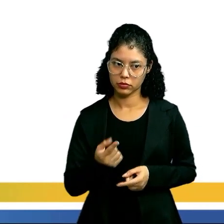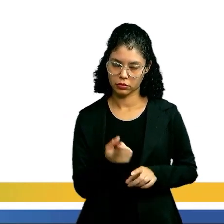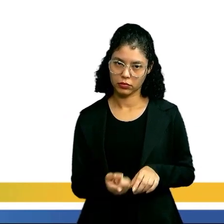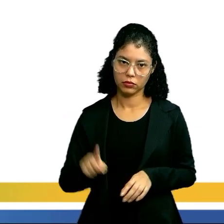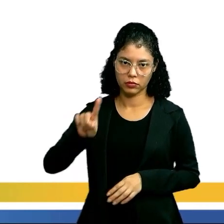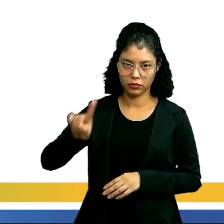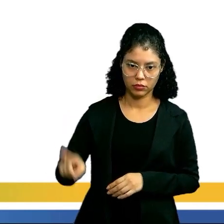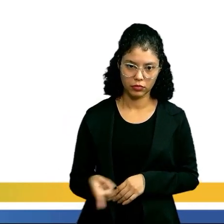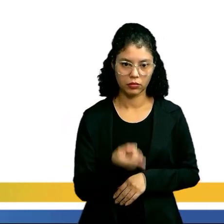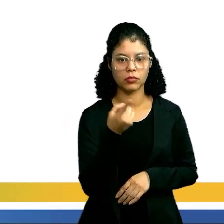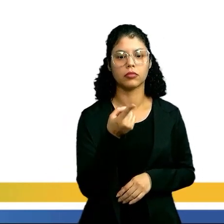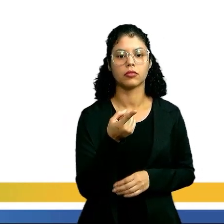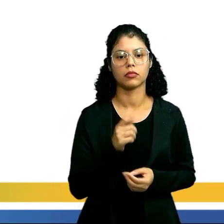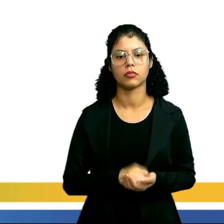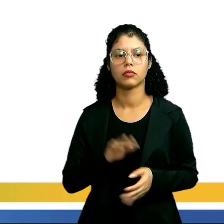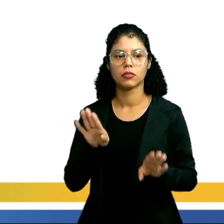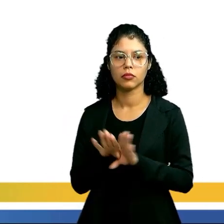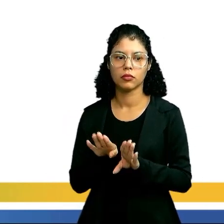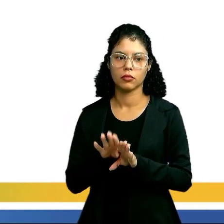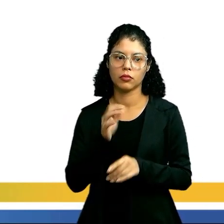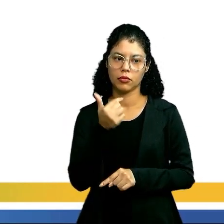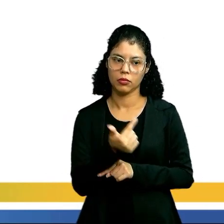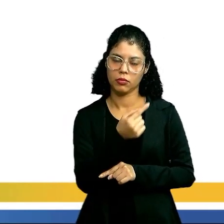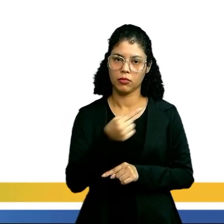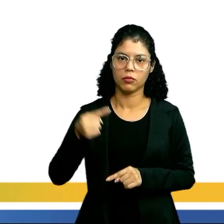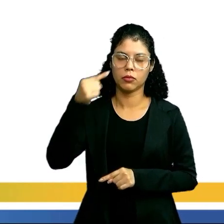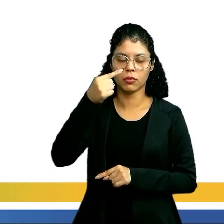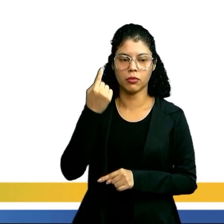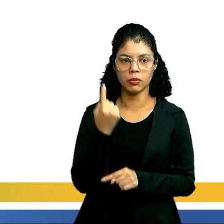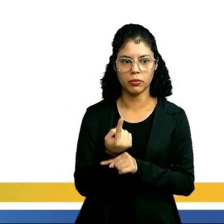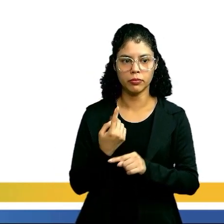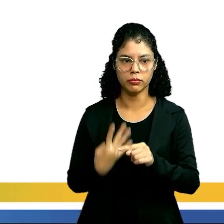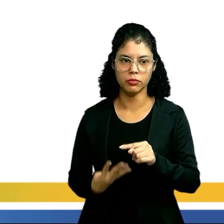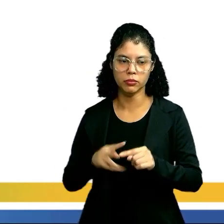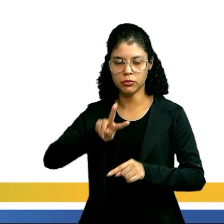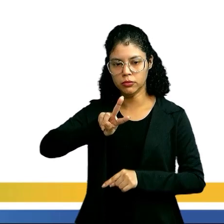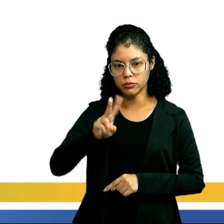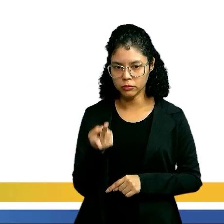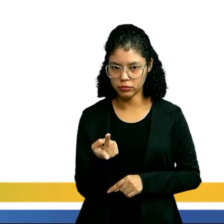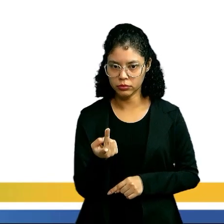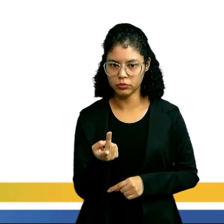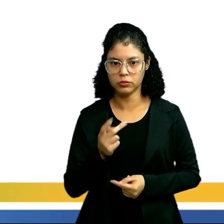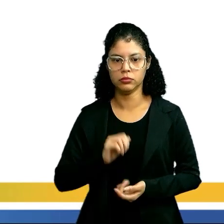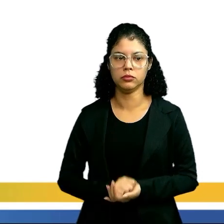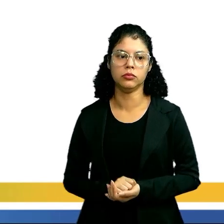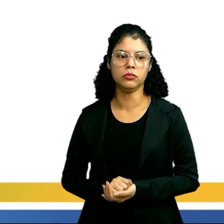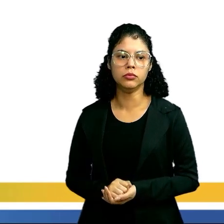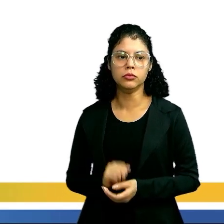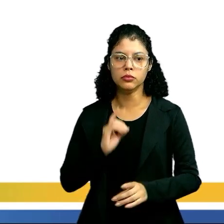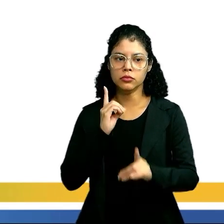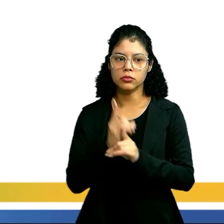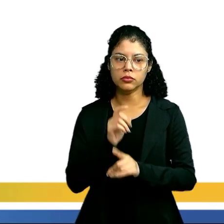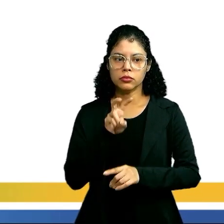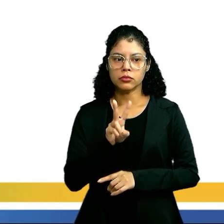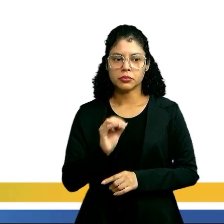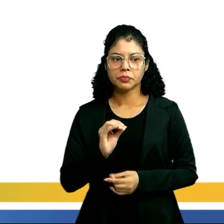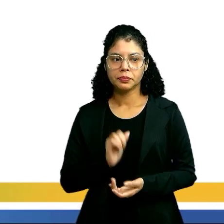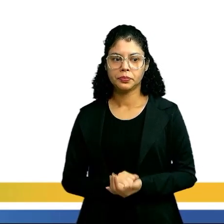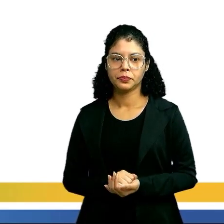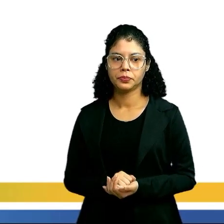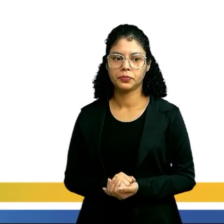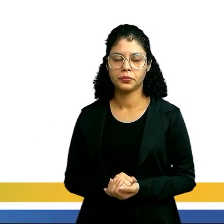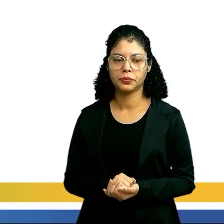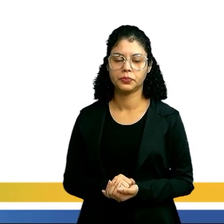para a direita. 2 elevado a menos 2 é 1/4, porque eu vou inverter a base. Eu quero achar o V0. O que eu faço